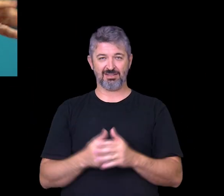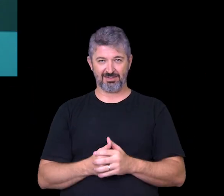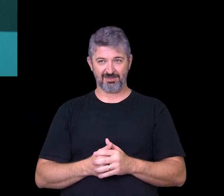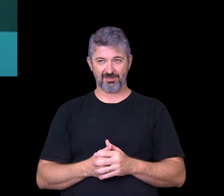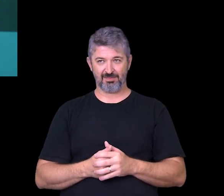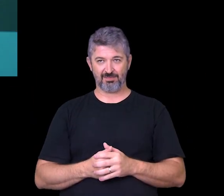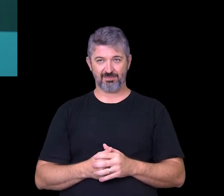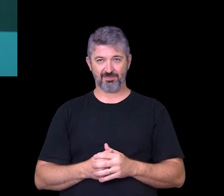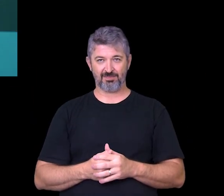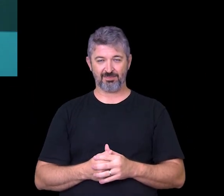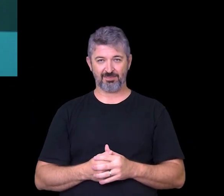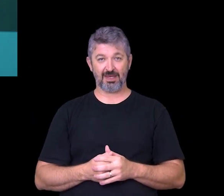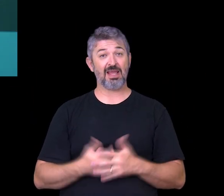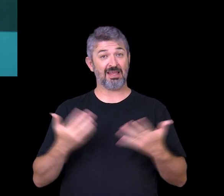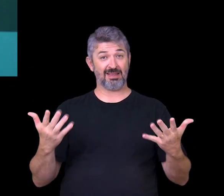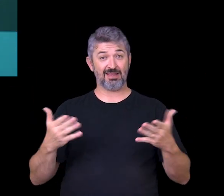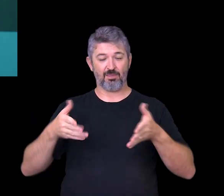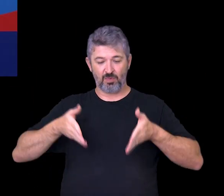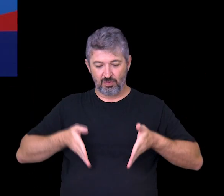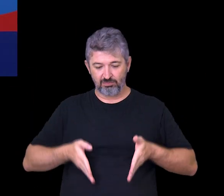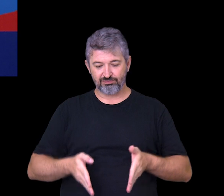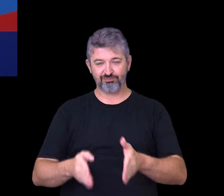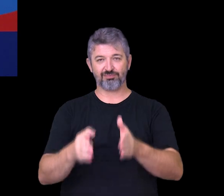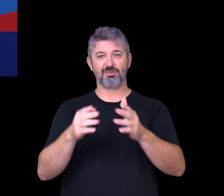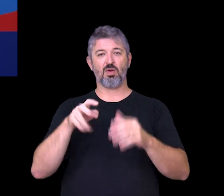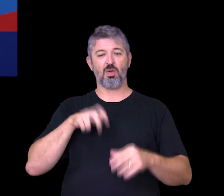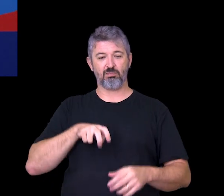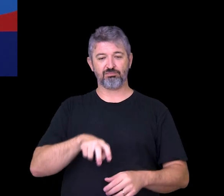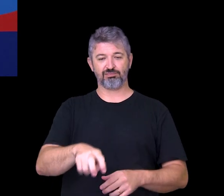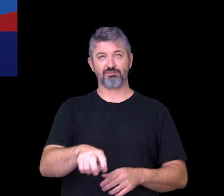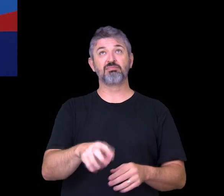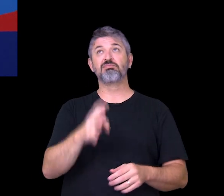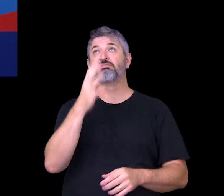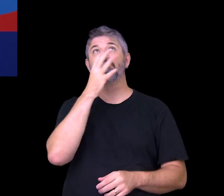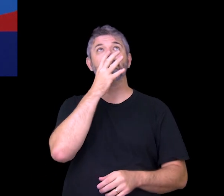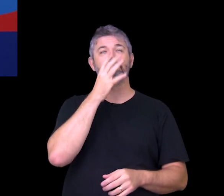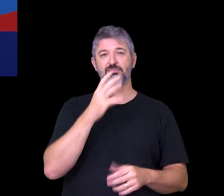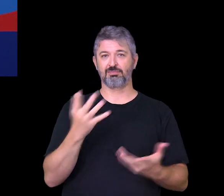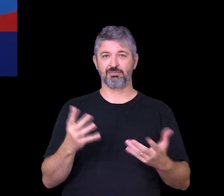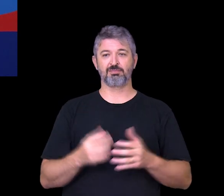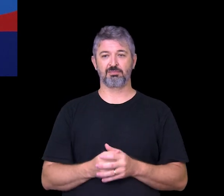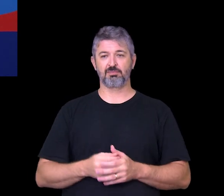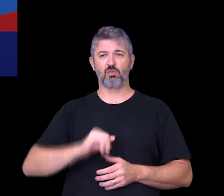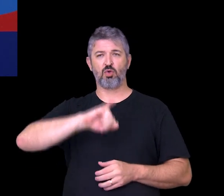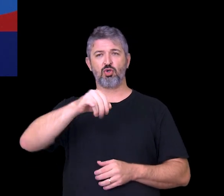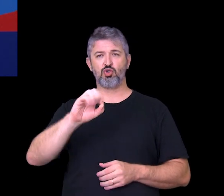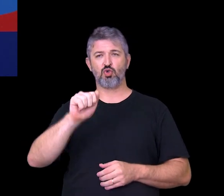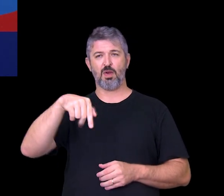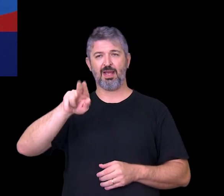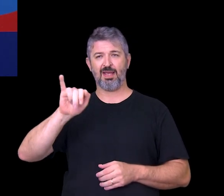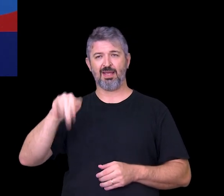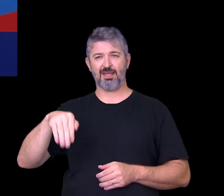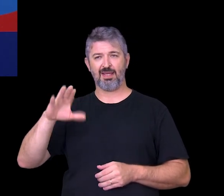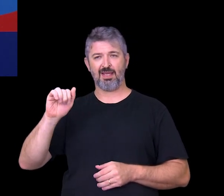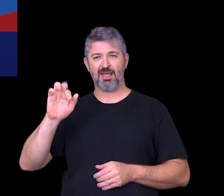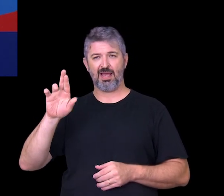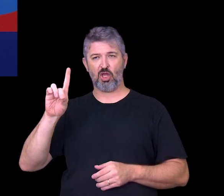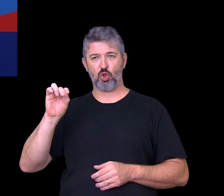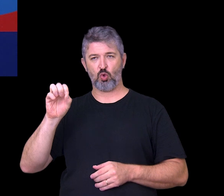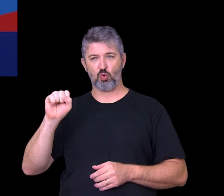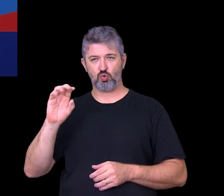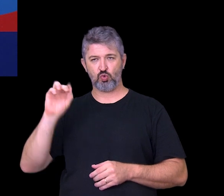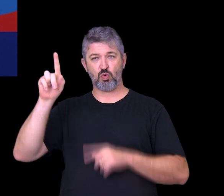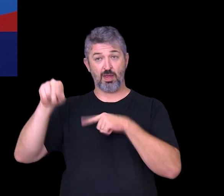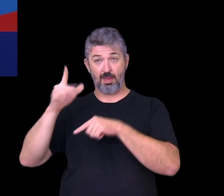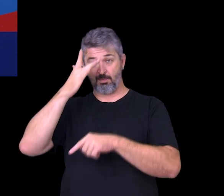manifestando e o caminho até lá. Você citou o Joaquim Cardoso, que foi o grande calculista, e